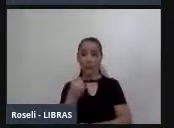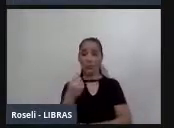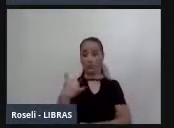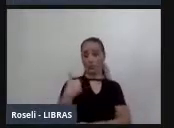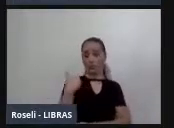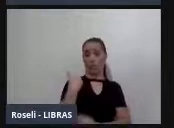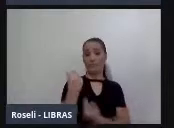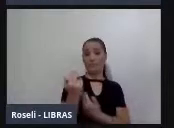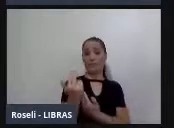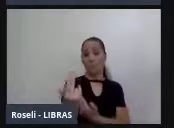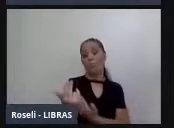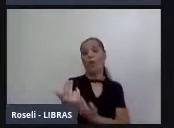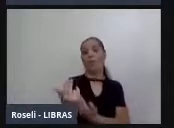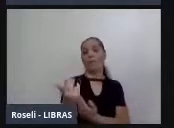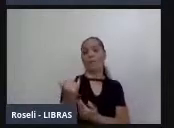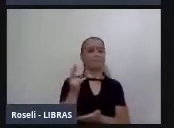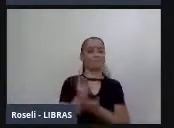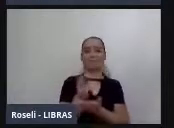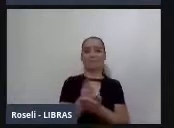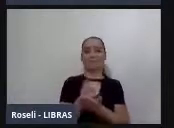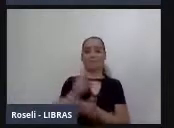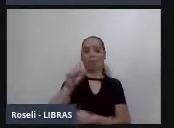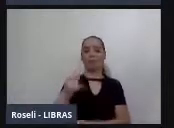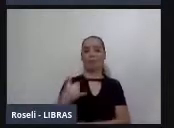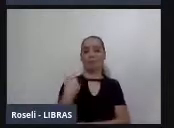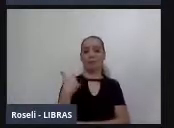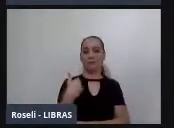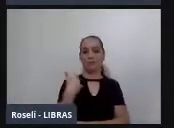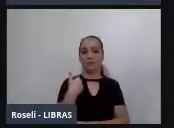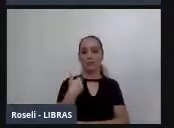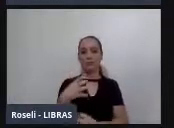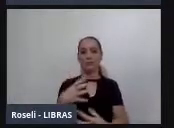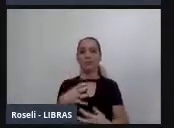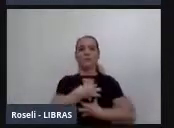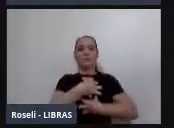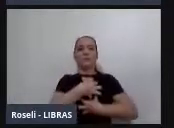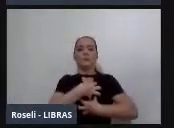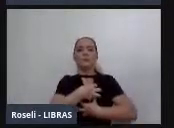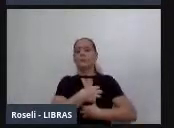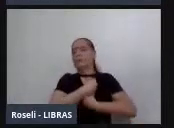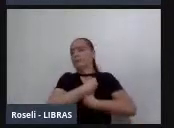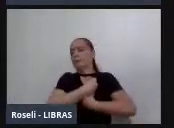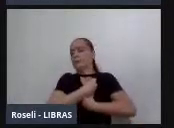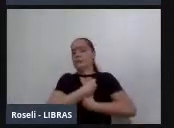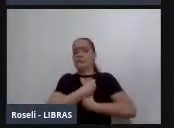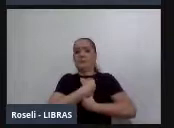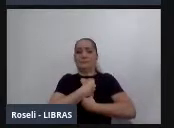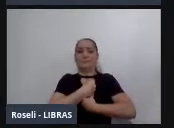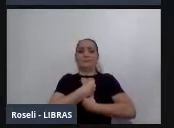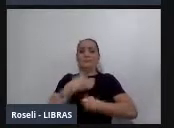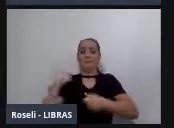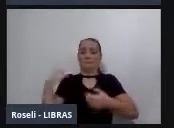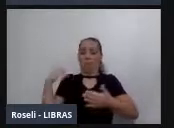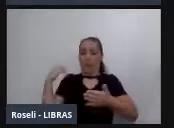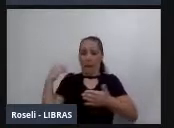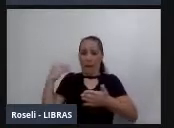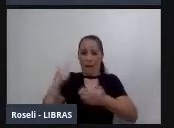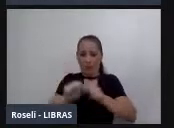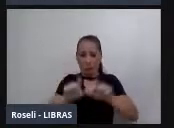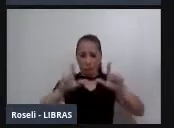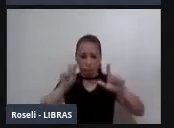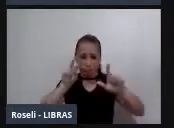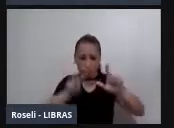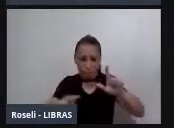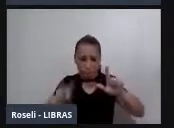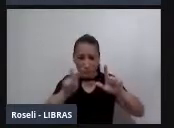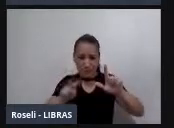E aquilo me tocou de uma forma visceral. Eu passei muito tempo sem conseguir olhar aquela imagem, e foi muito